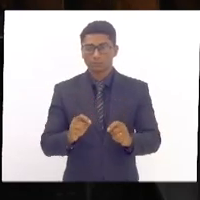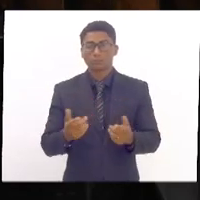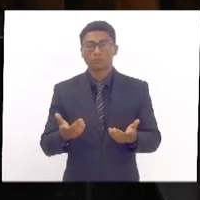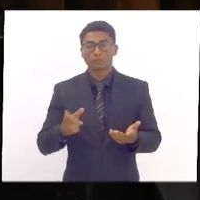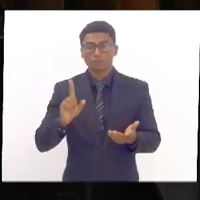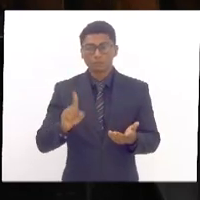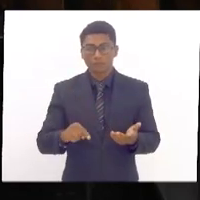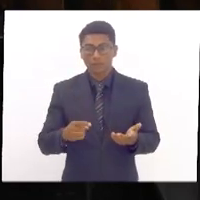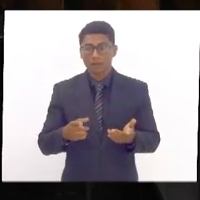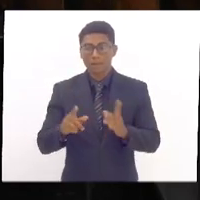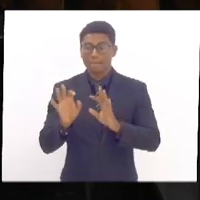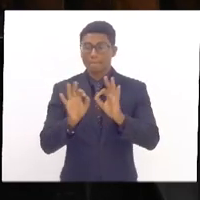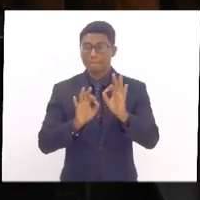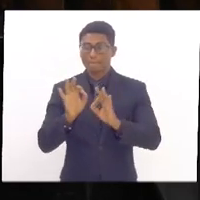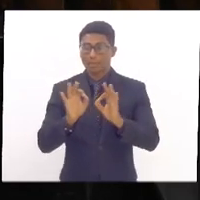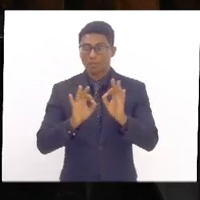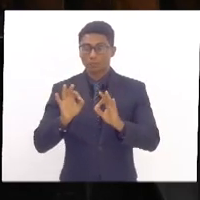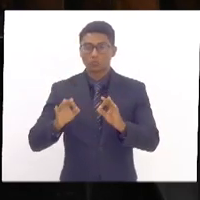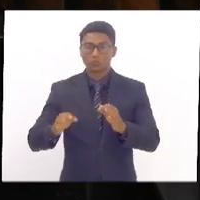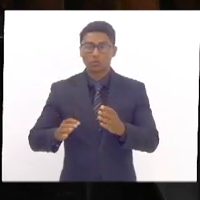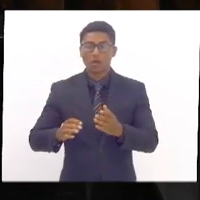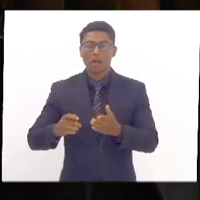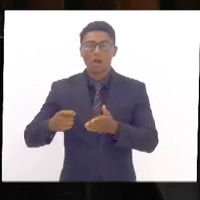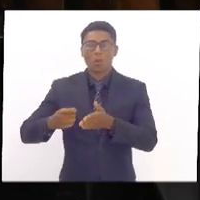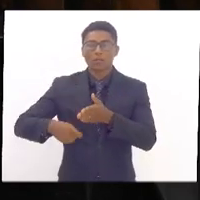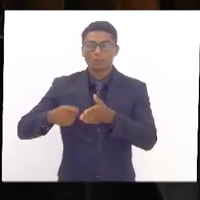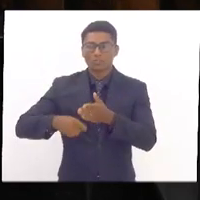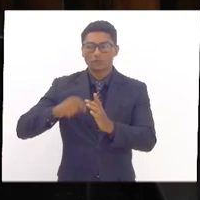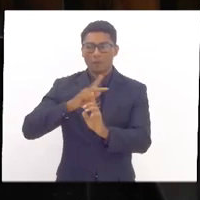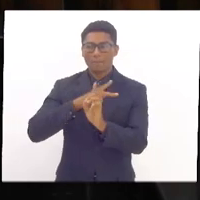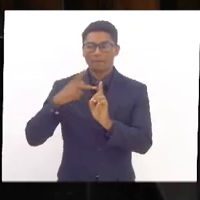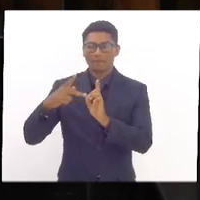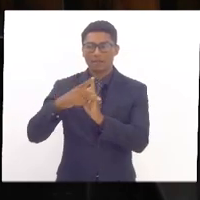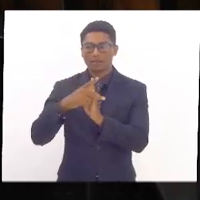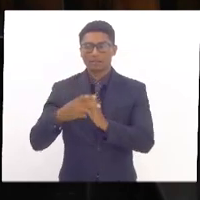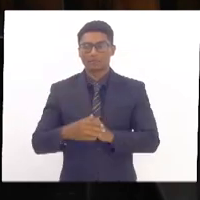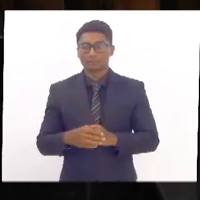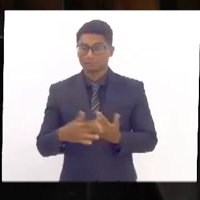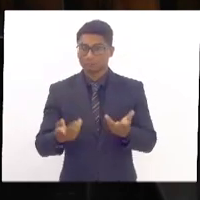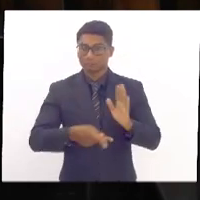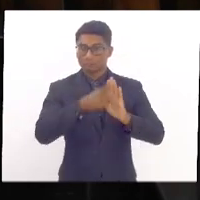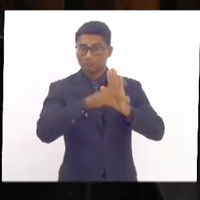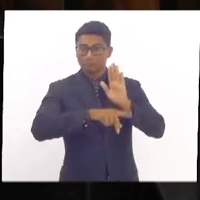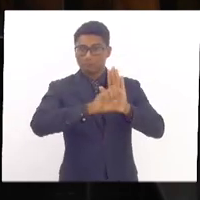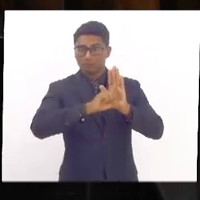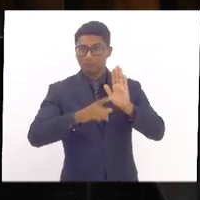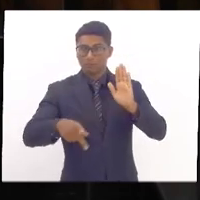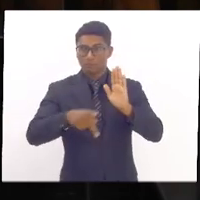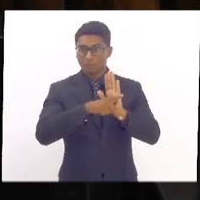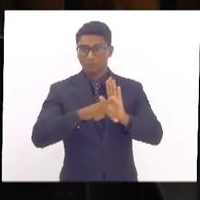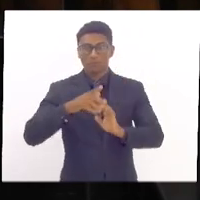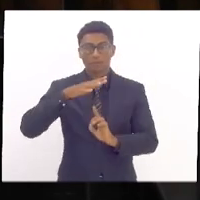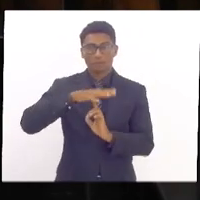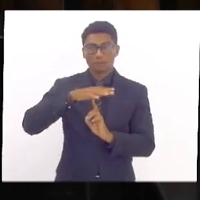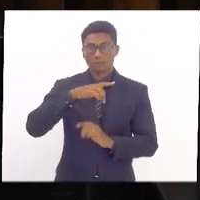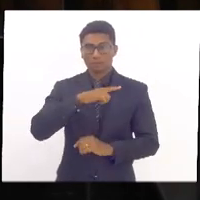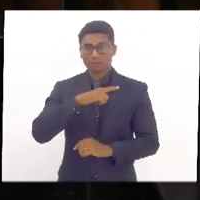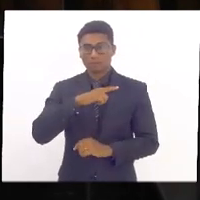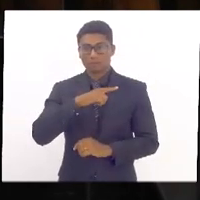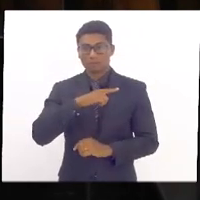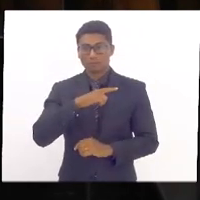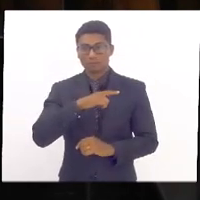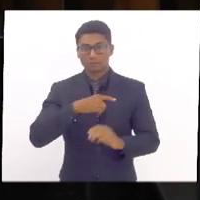e suplementar. O projeto de lei do Paraná tem